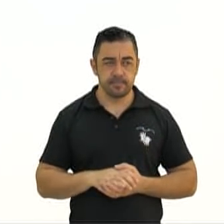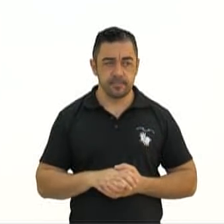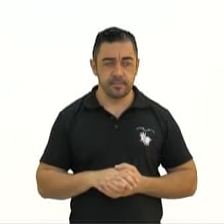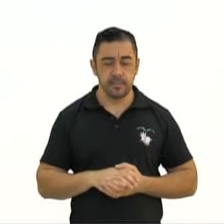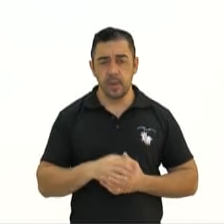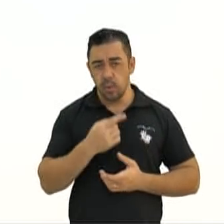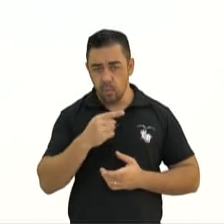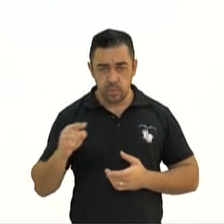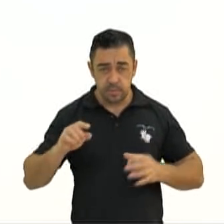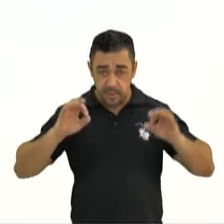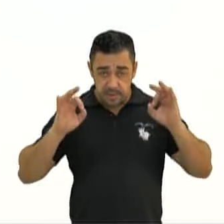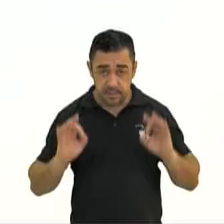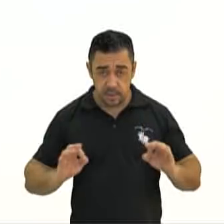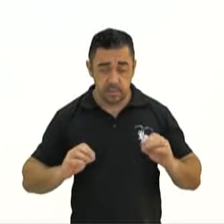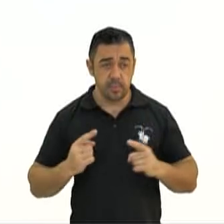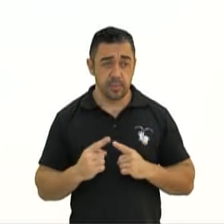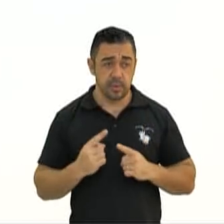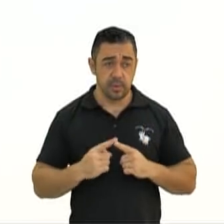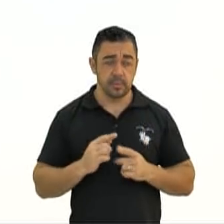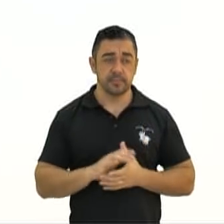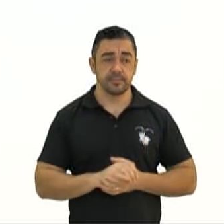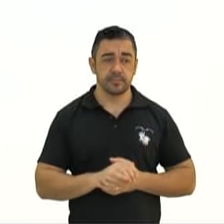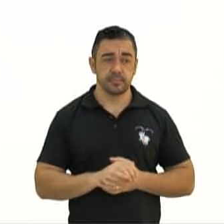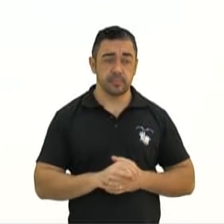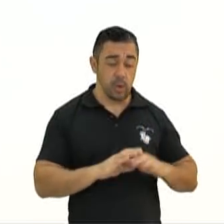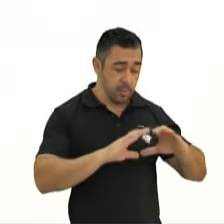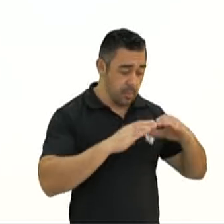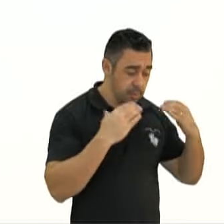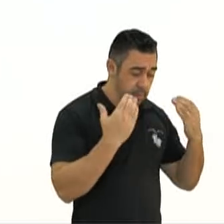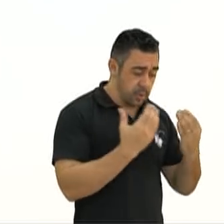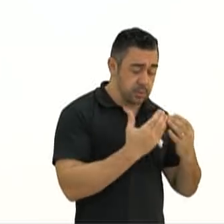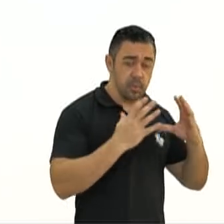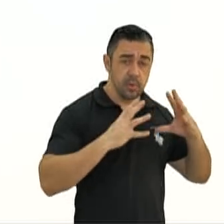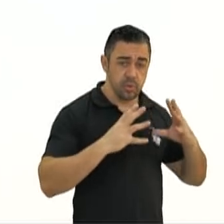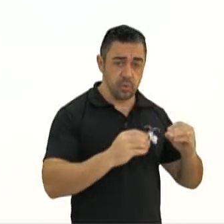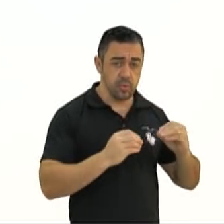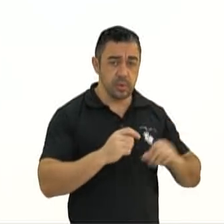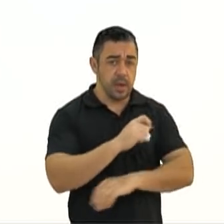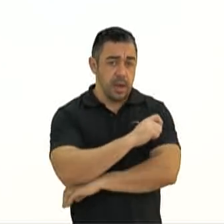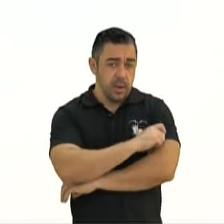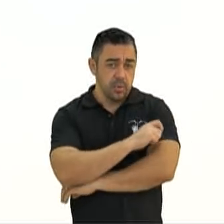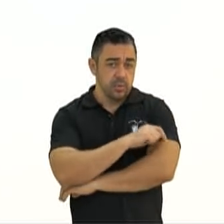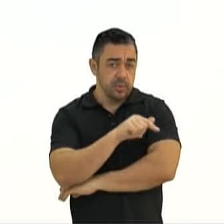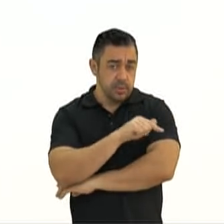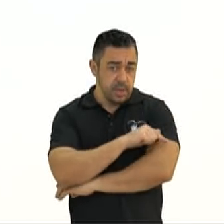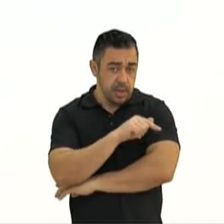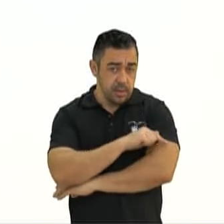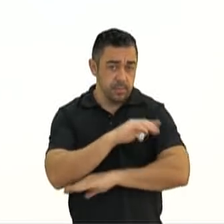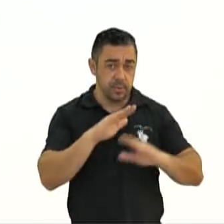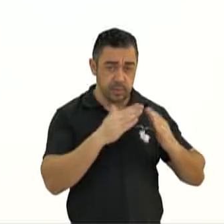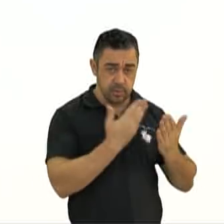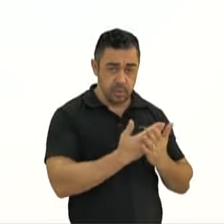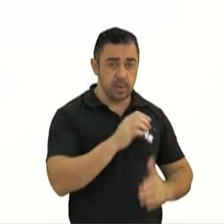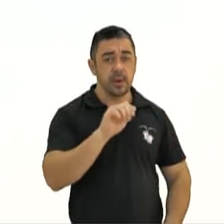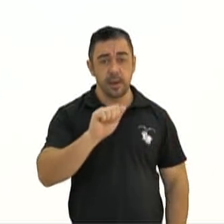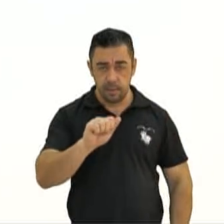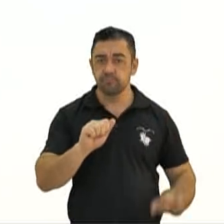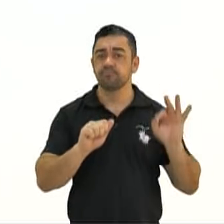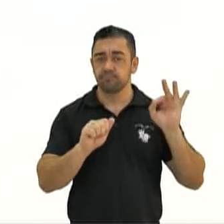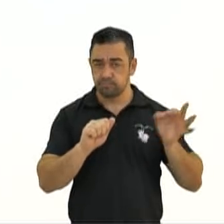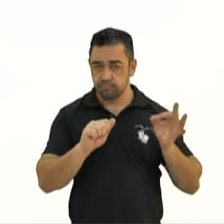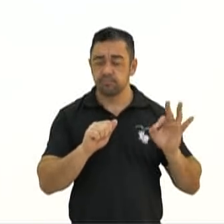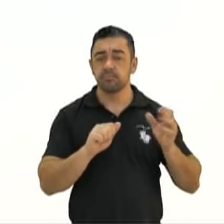Por que a última questão é a correta? Olha lá, a população são todos os alunos do 7º ano do Colégio Estadual A. E isso,